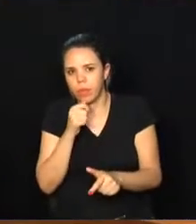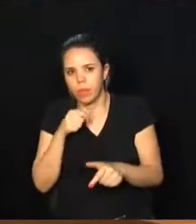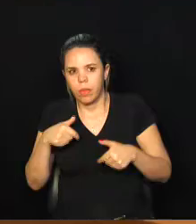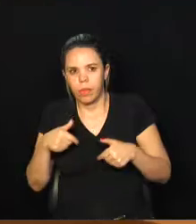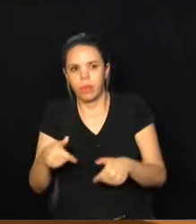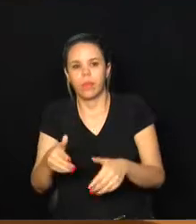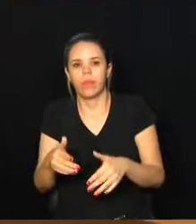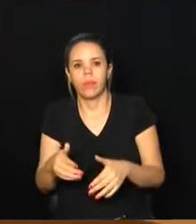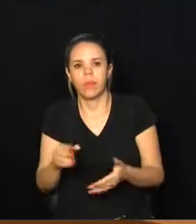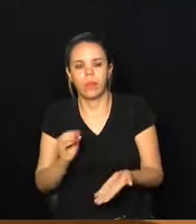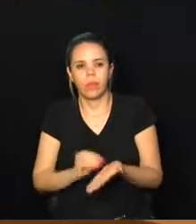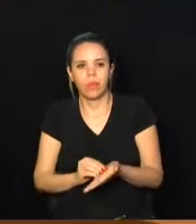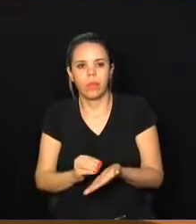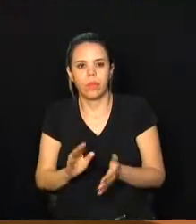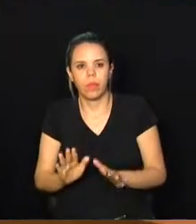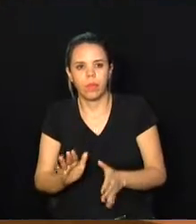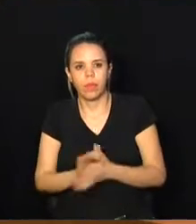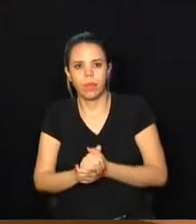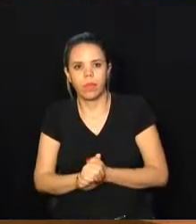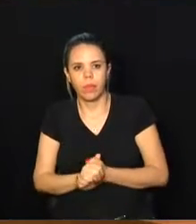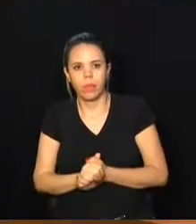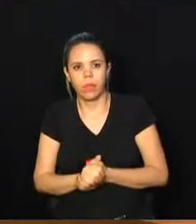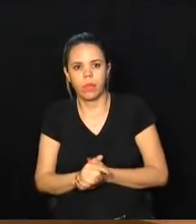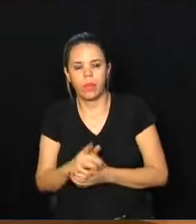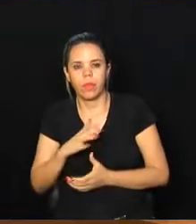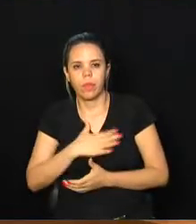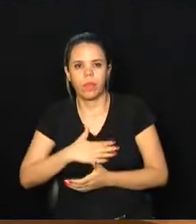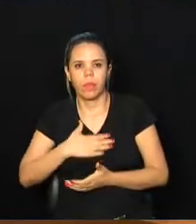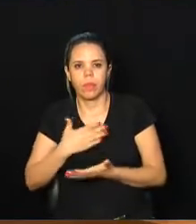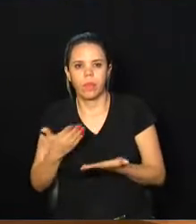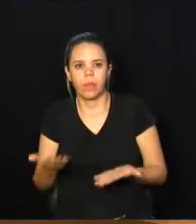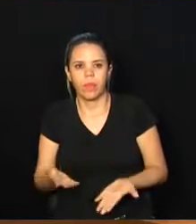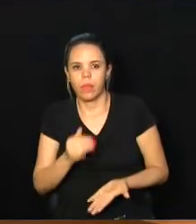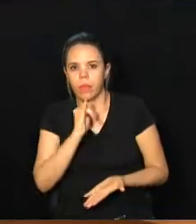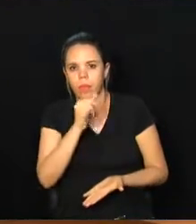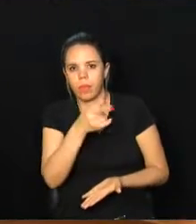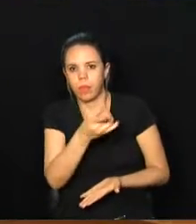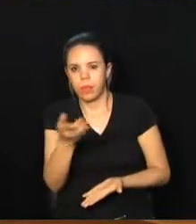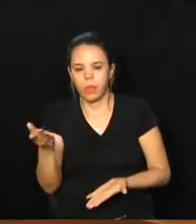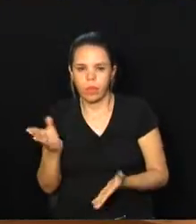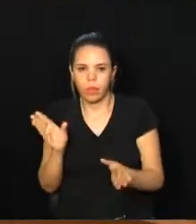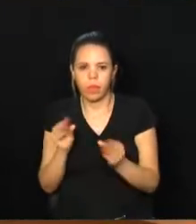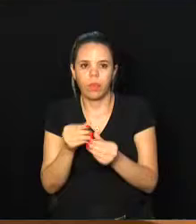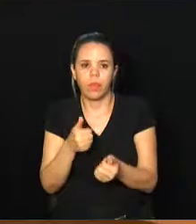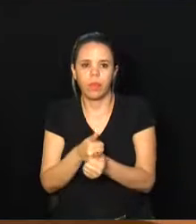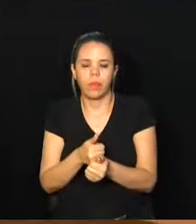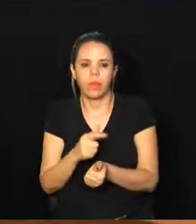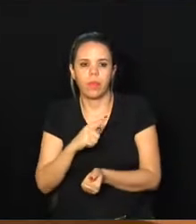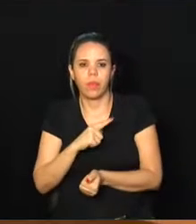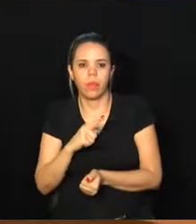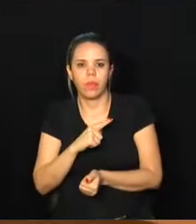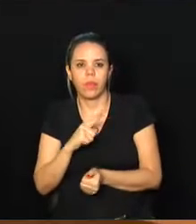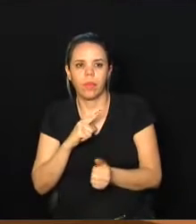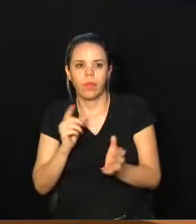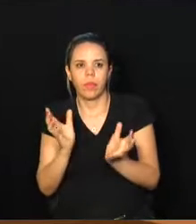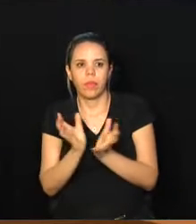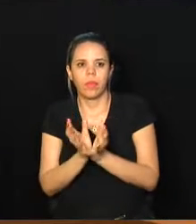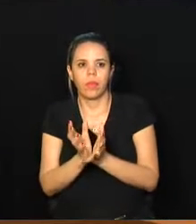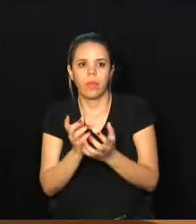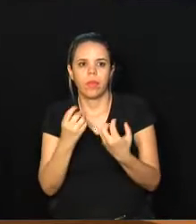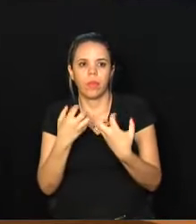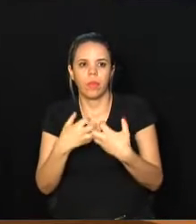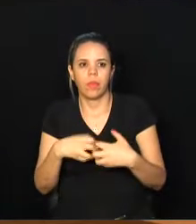está inativo, e eu tenho a satisfação de dizer a vocês que em breve teremos essa comissão